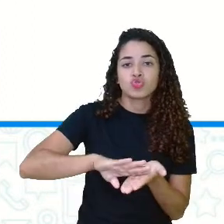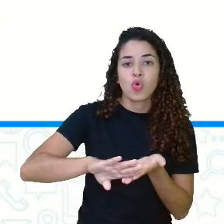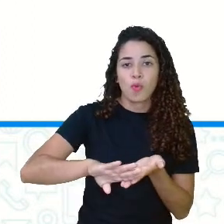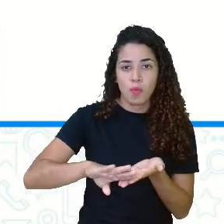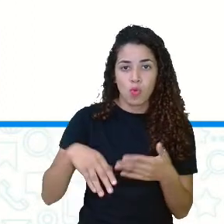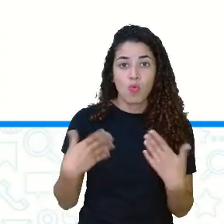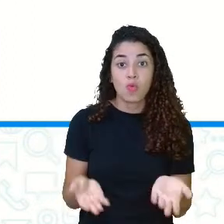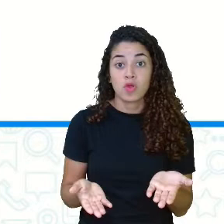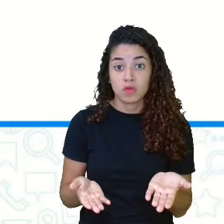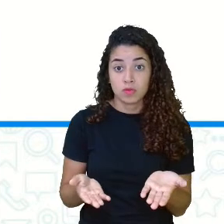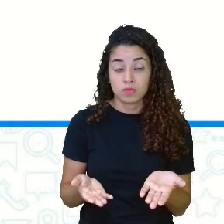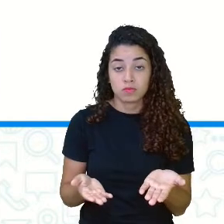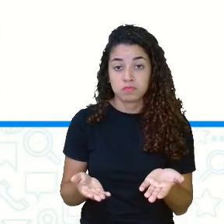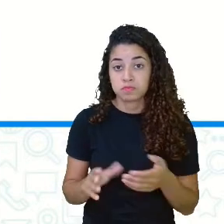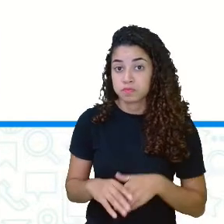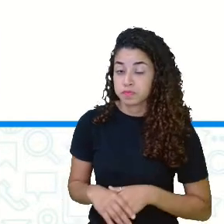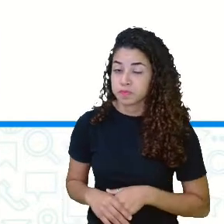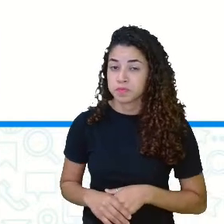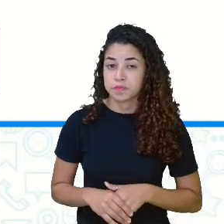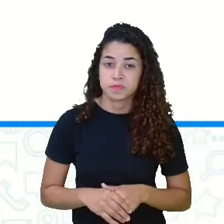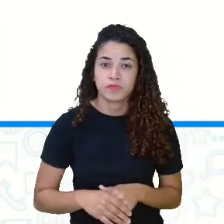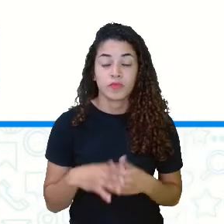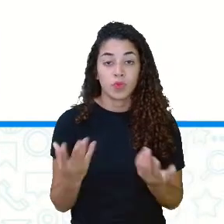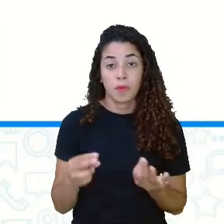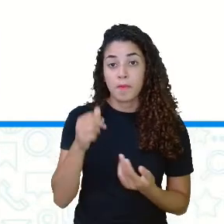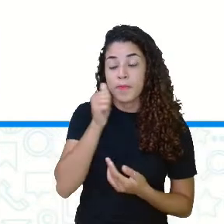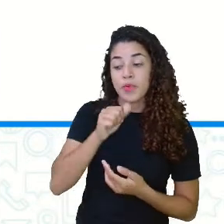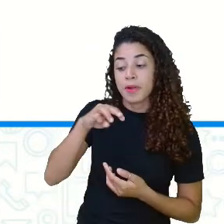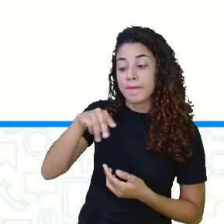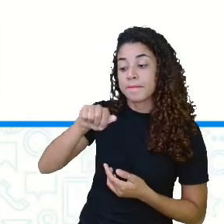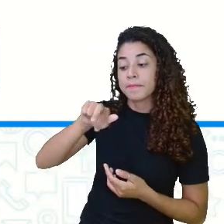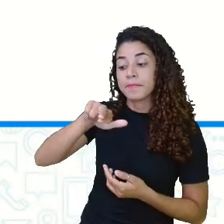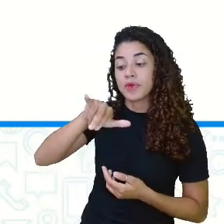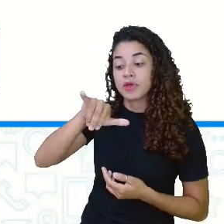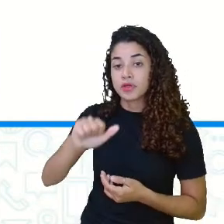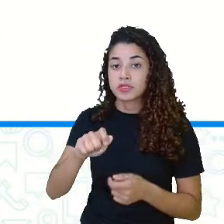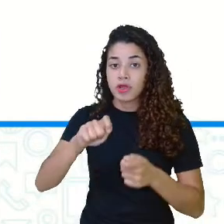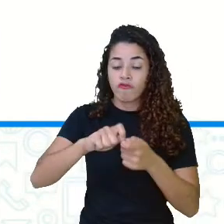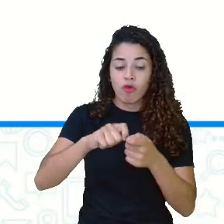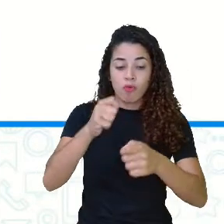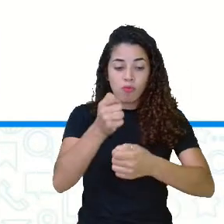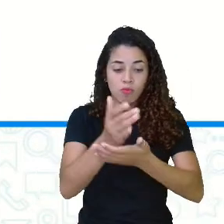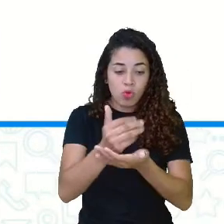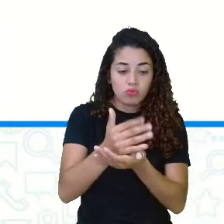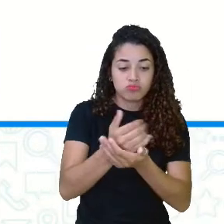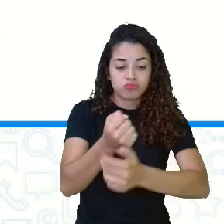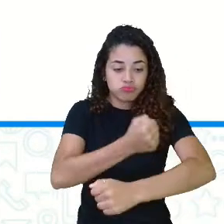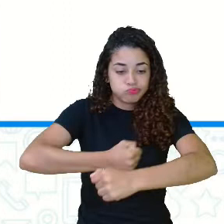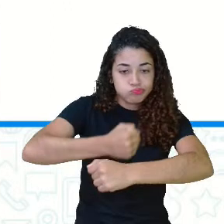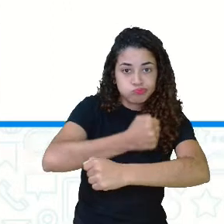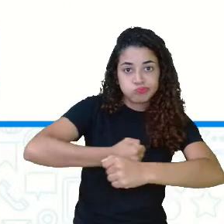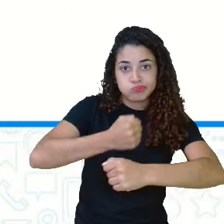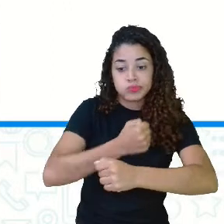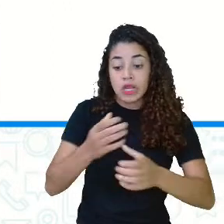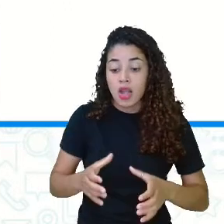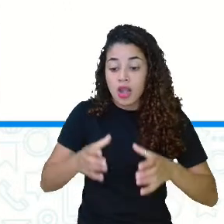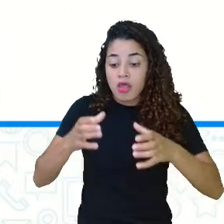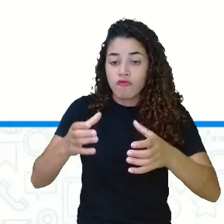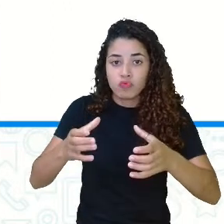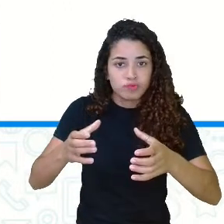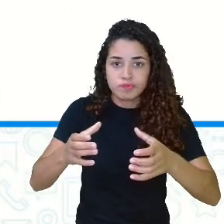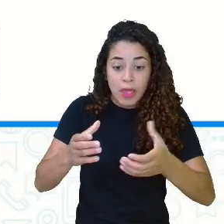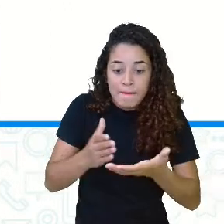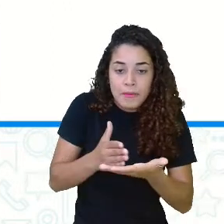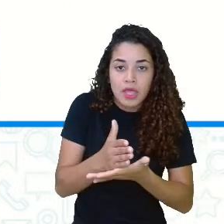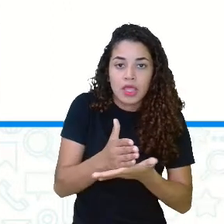sobrou? Olha lá. Maria fez um bolo e levou a metade.